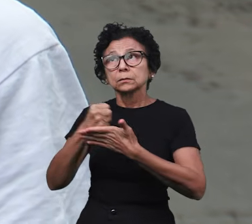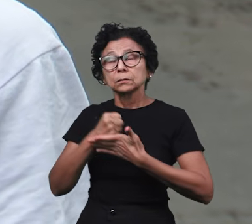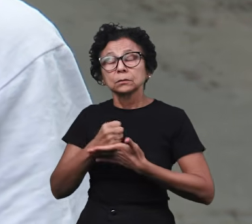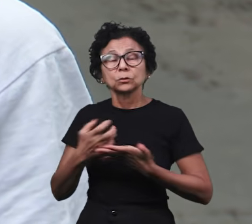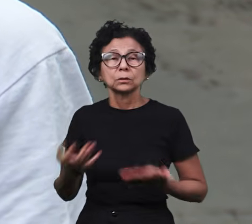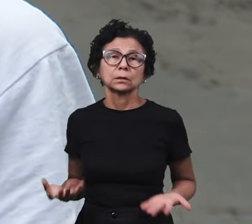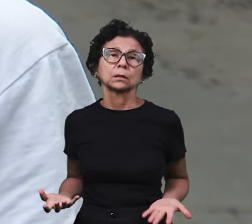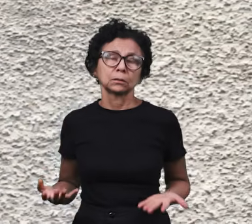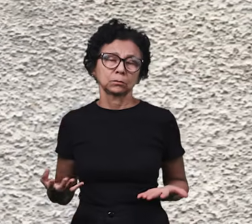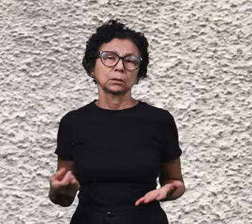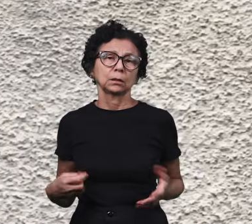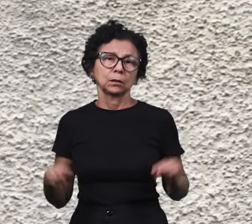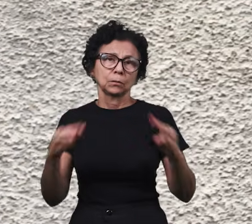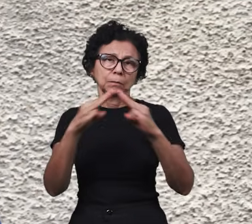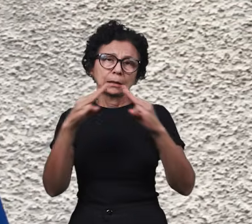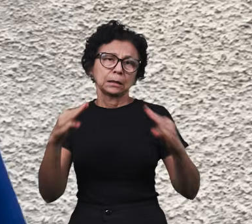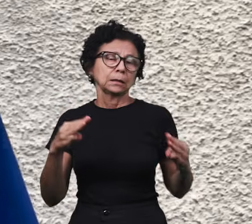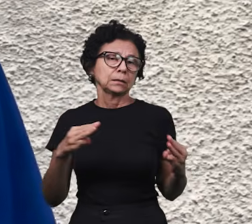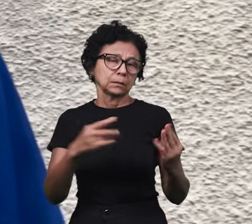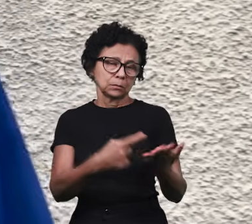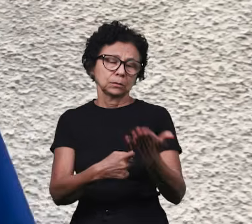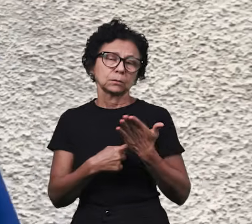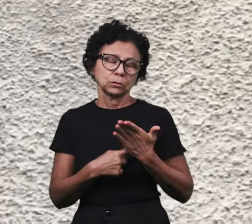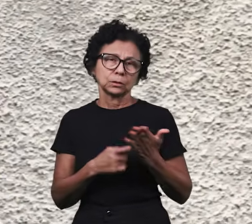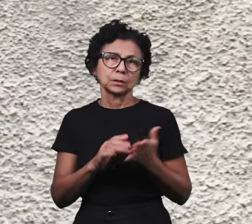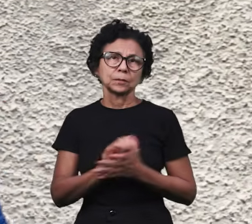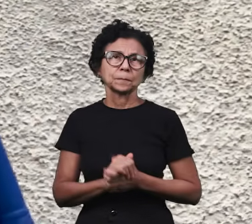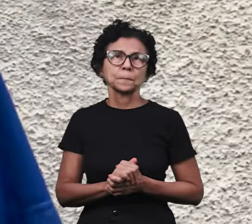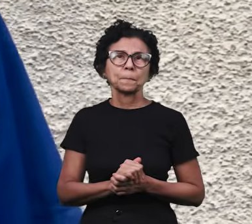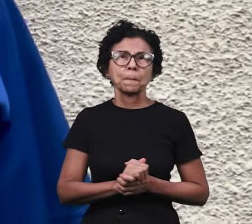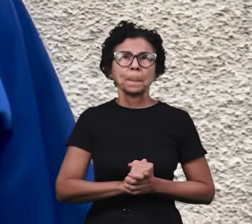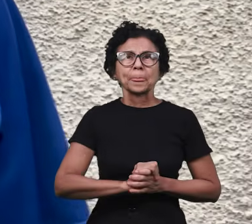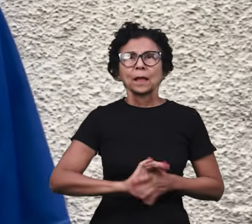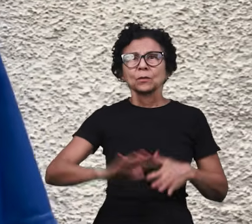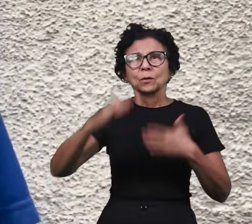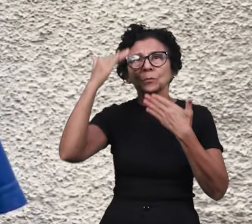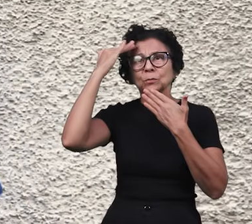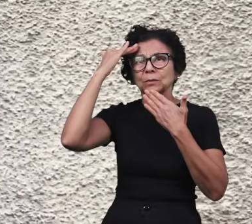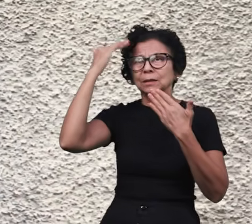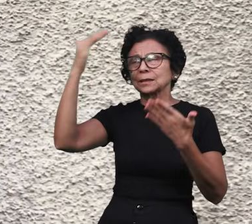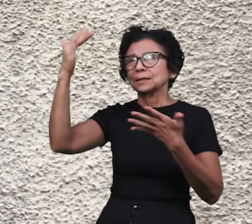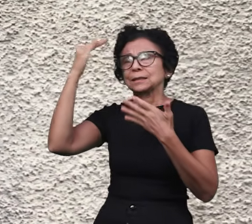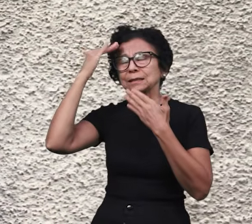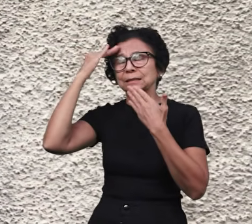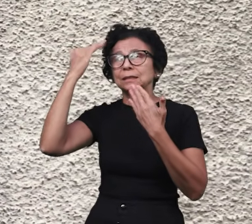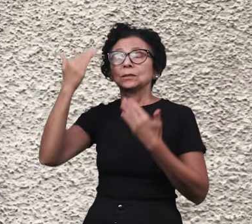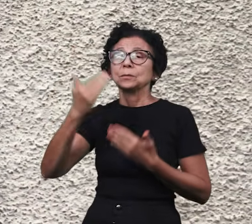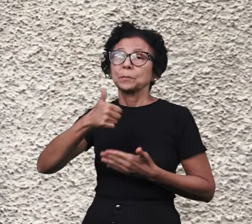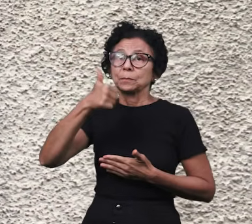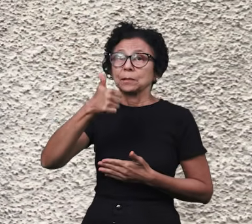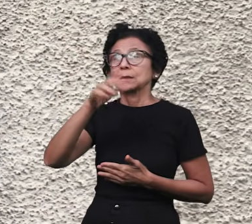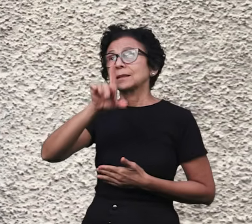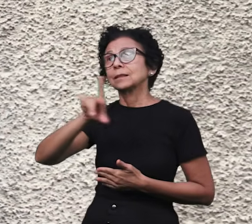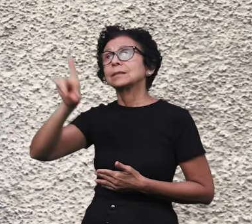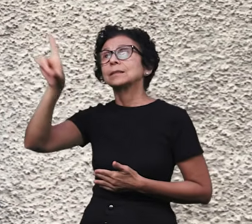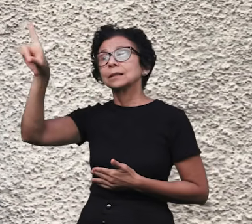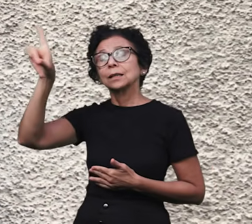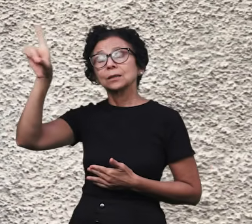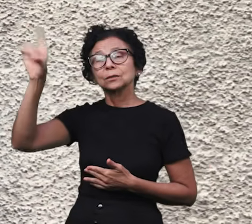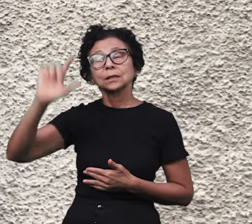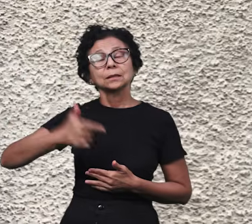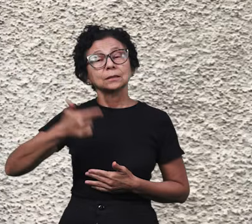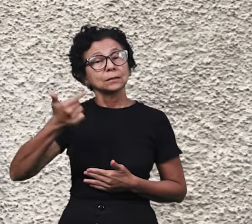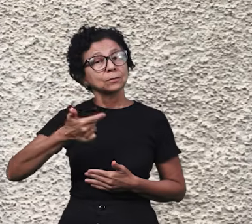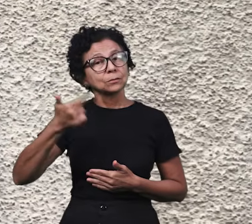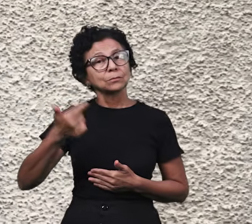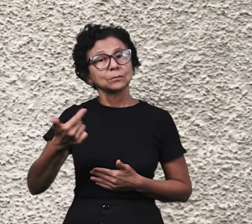nos ajudando. Fico muito agradecido, primeiro, ao nosso Deus, né? E segundo, a vocês